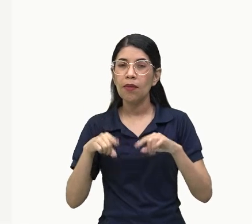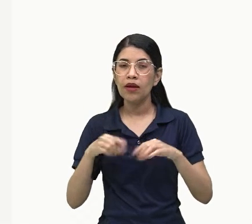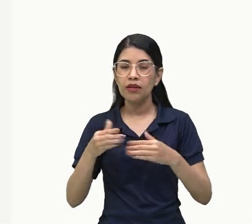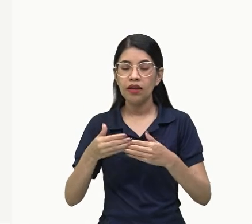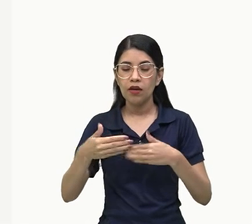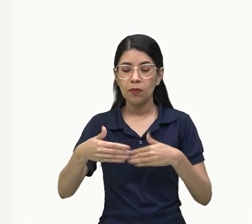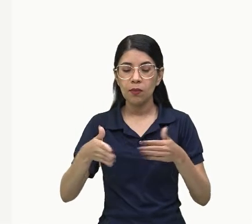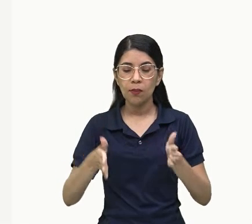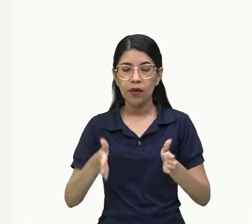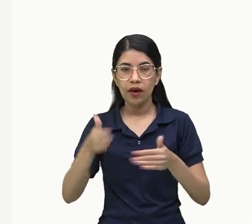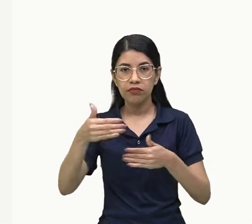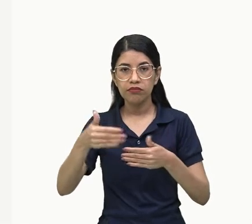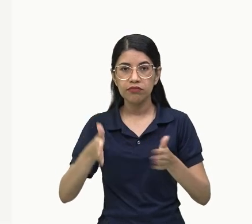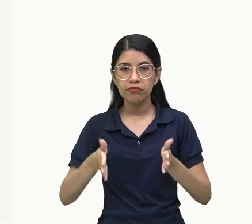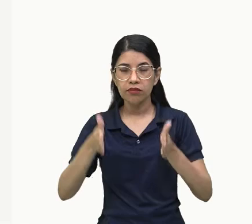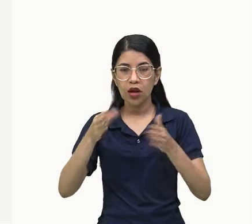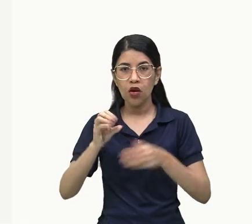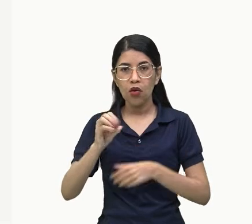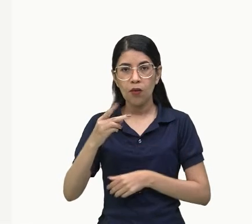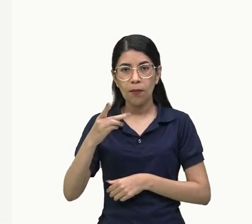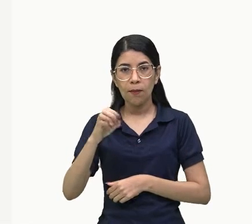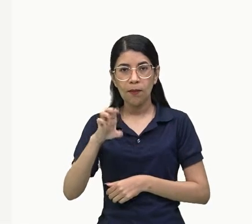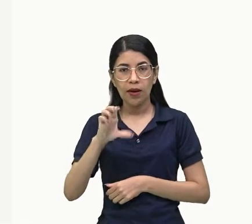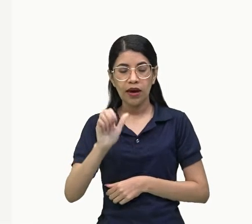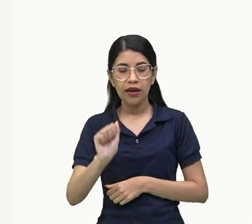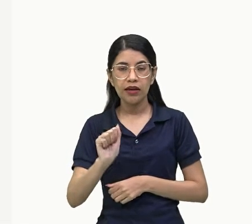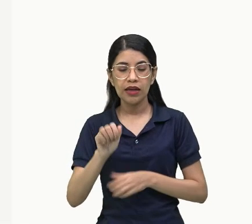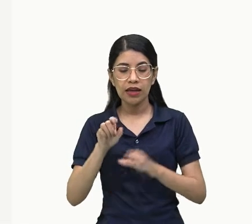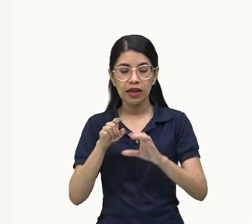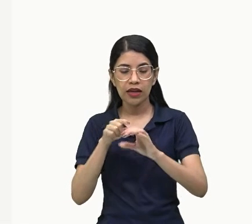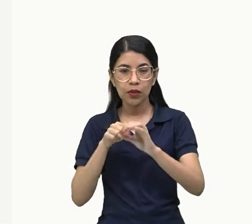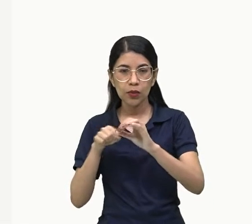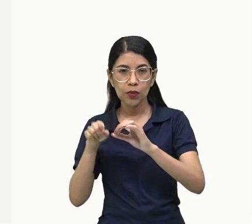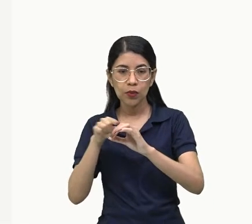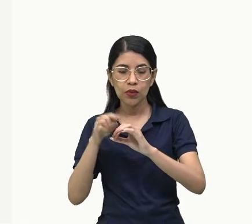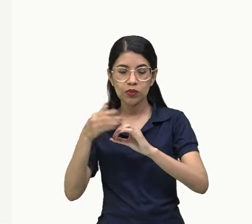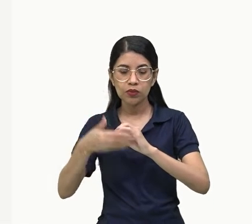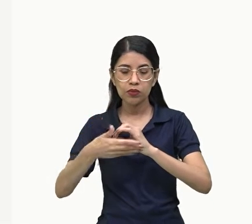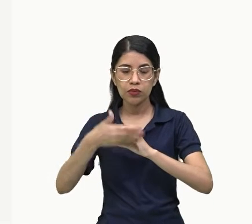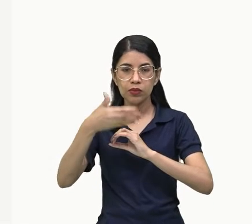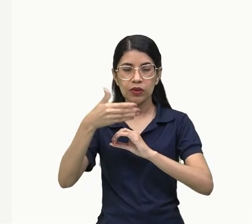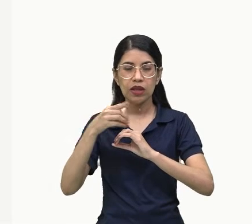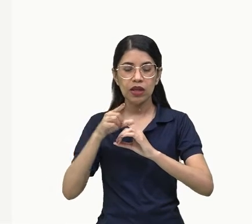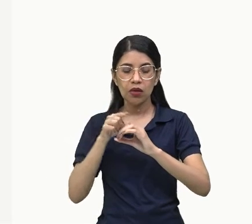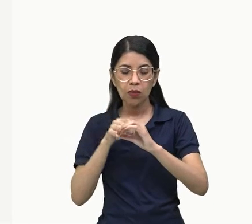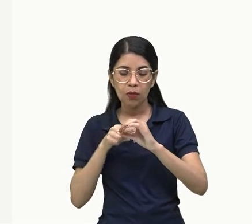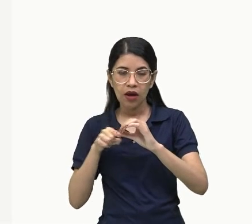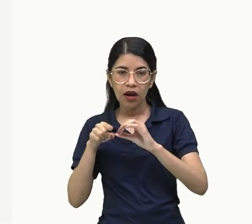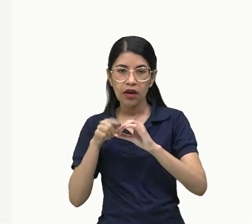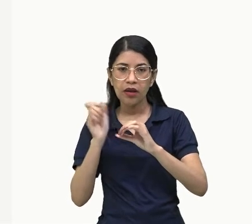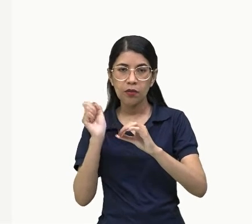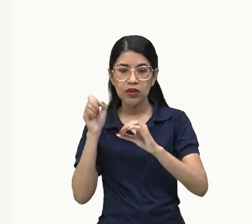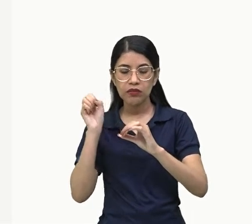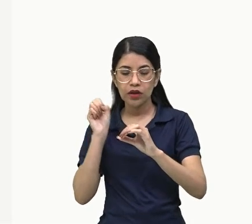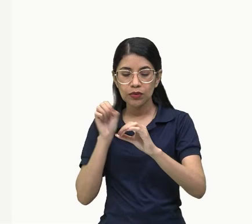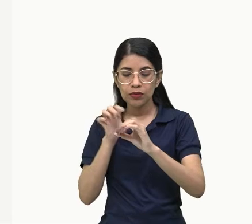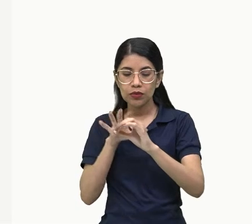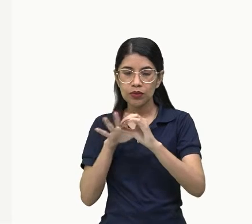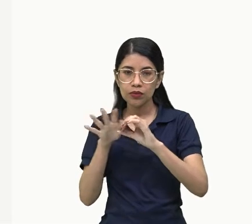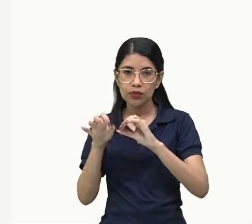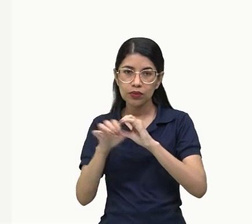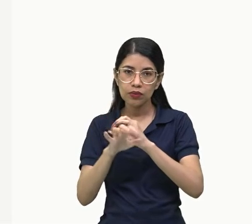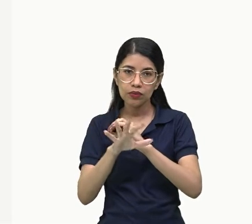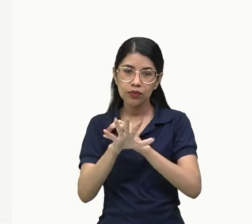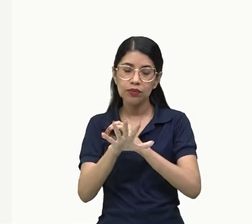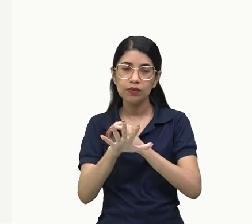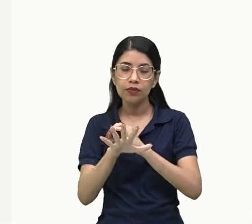paredes totalmente opacas, sendo que no meio de uma das faces existe um pequeno orifício por onde a luz consegue passar. E aí